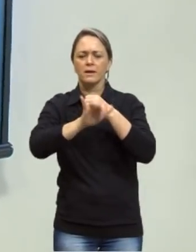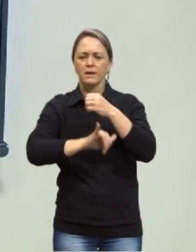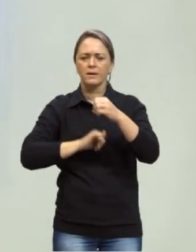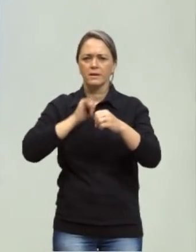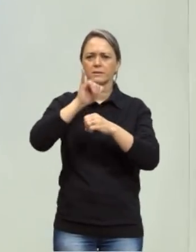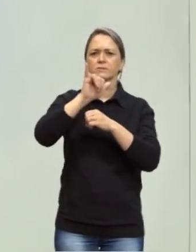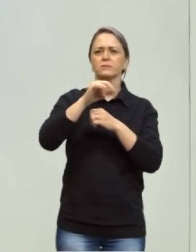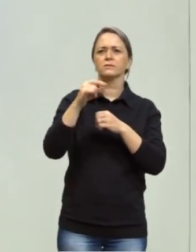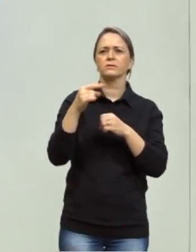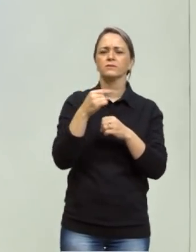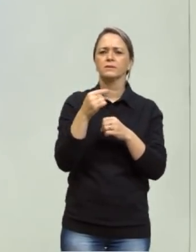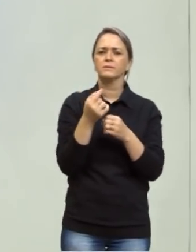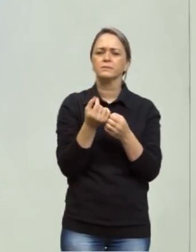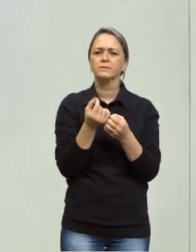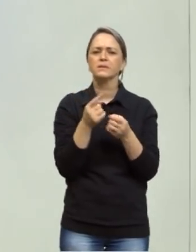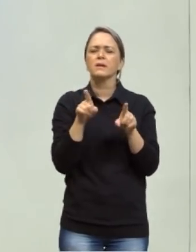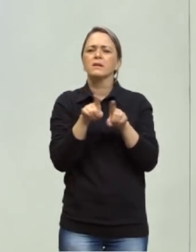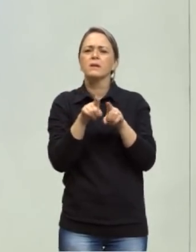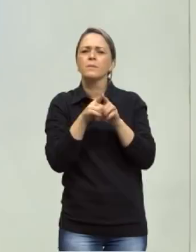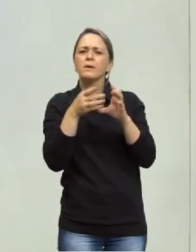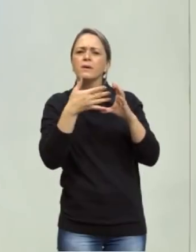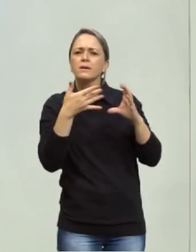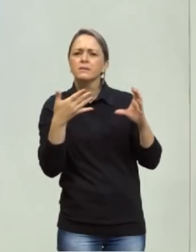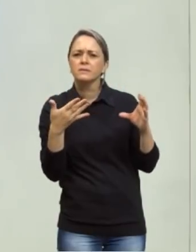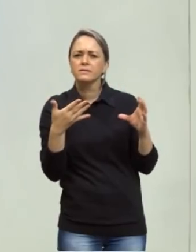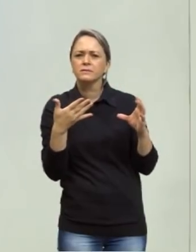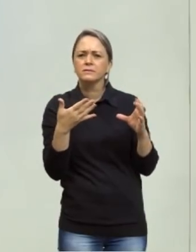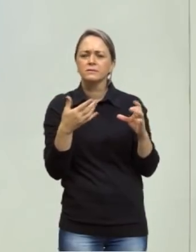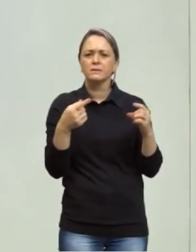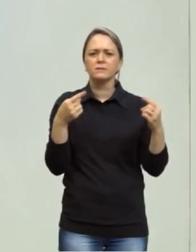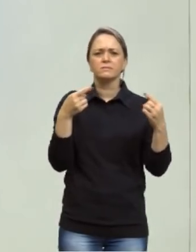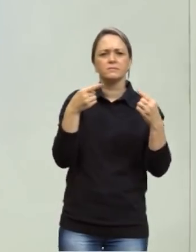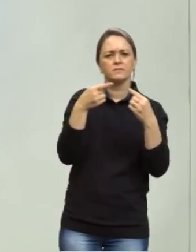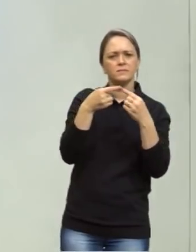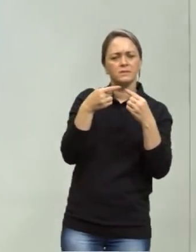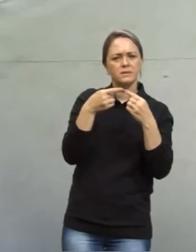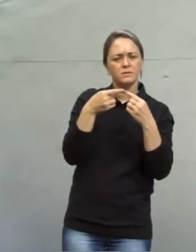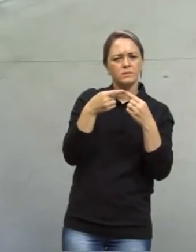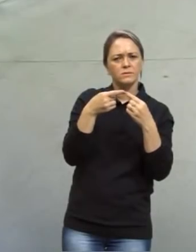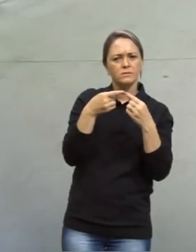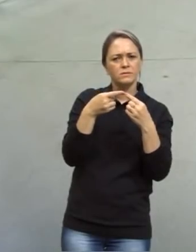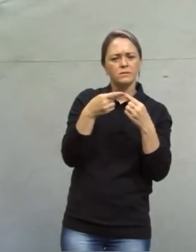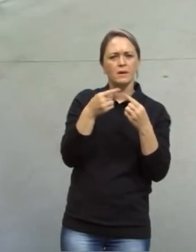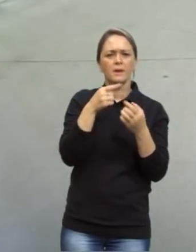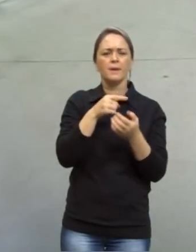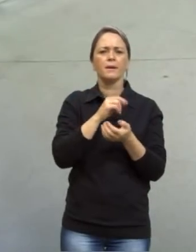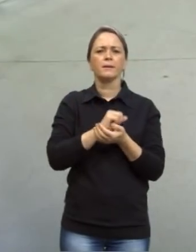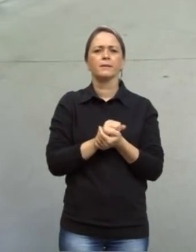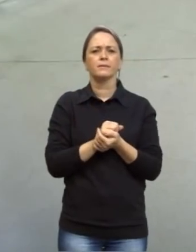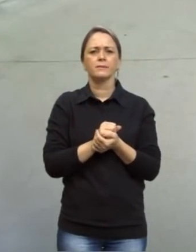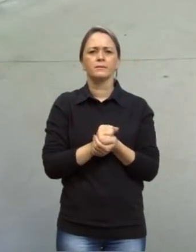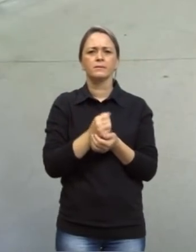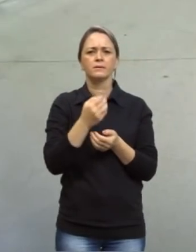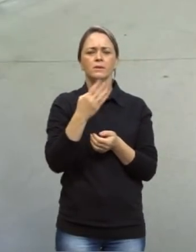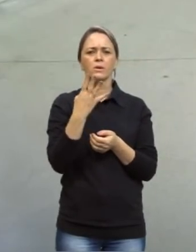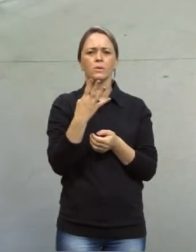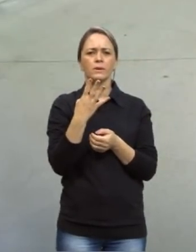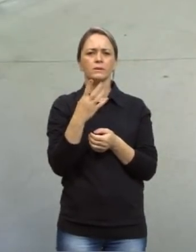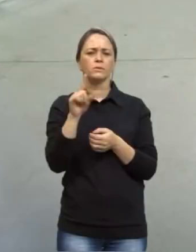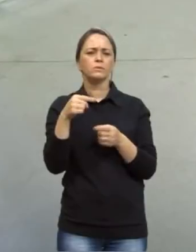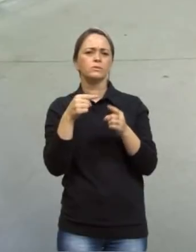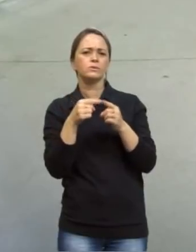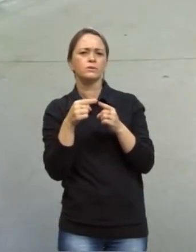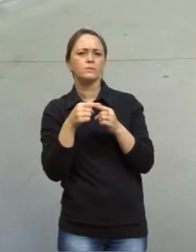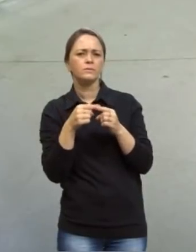eletronegatividade também é uma característica das ligações aí eu trago aqui ó quatro outras